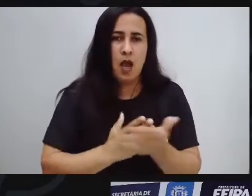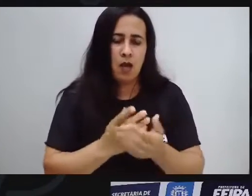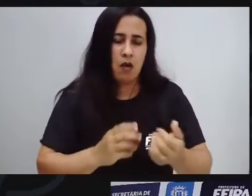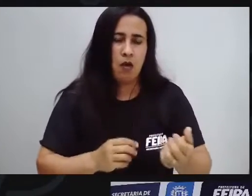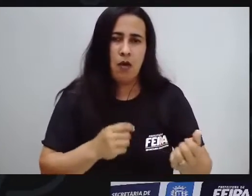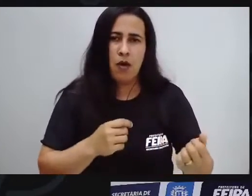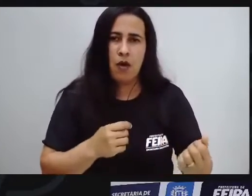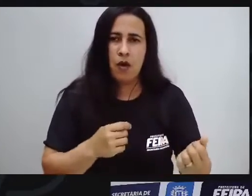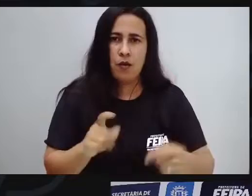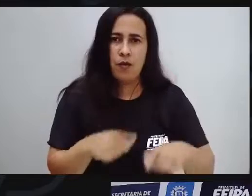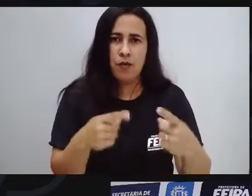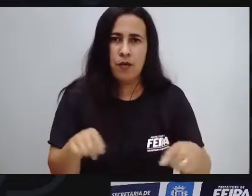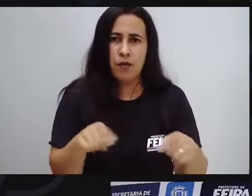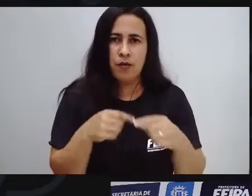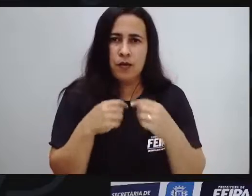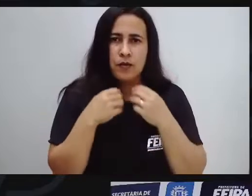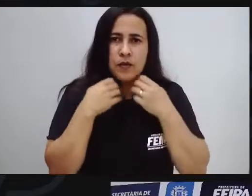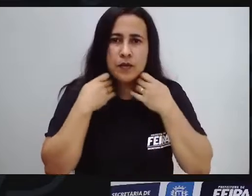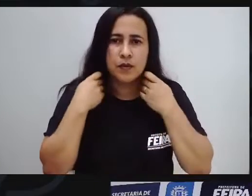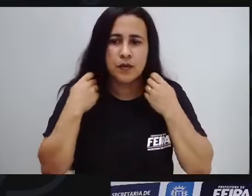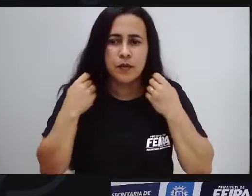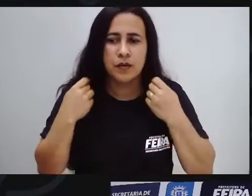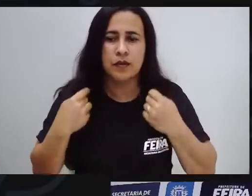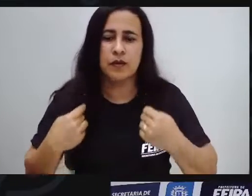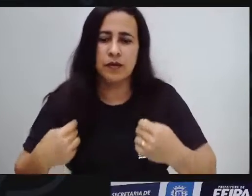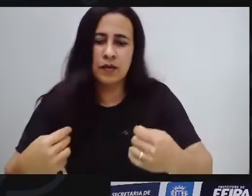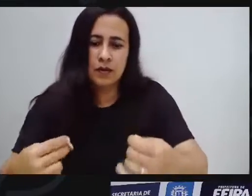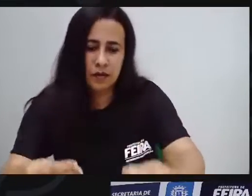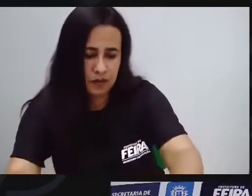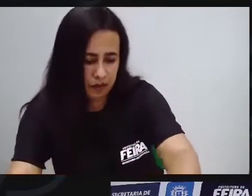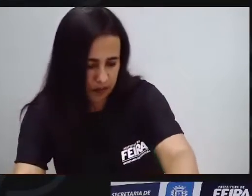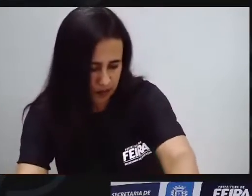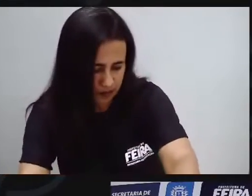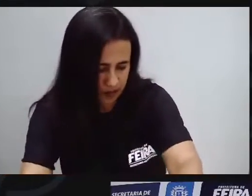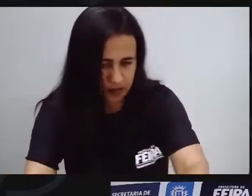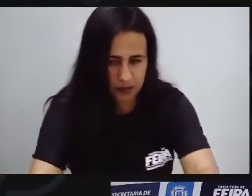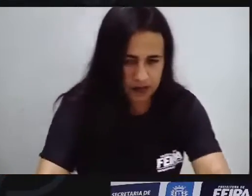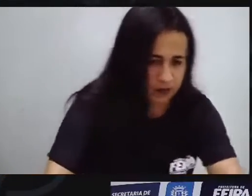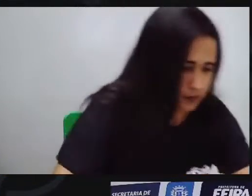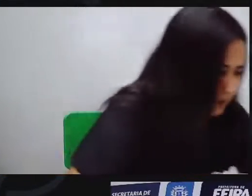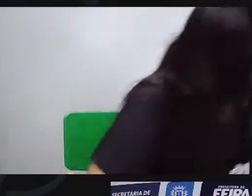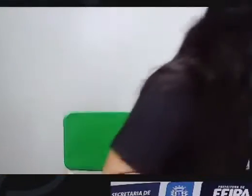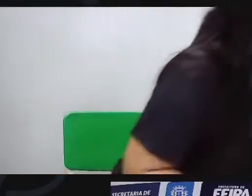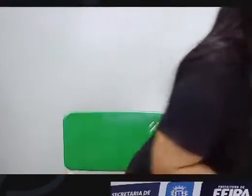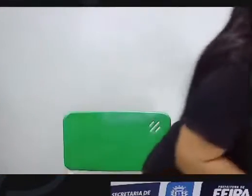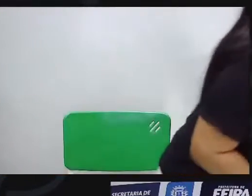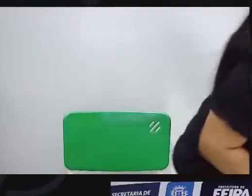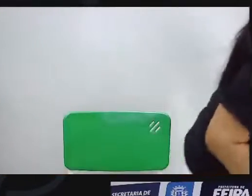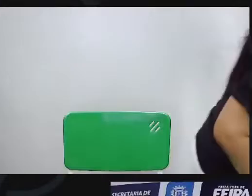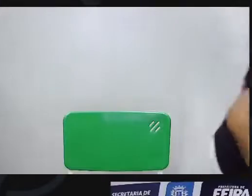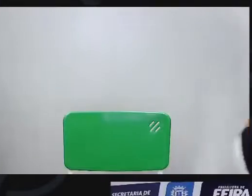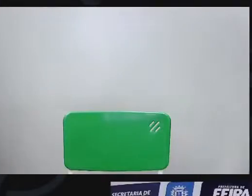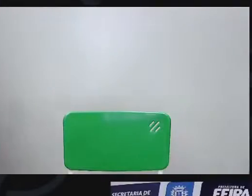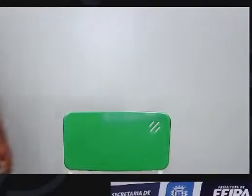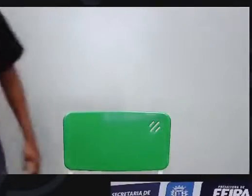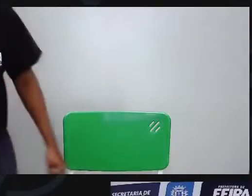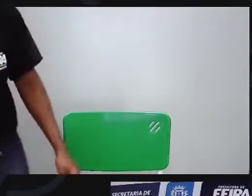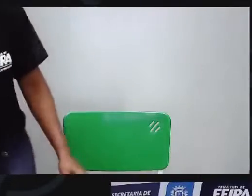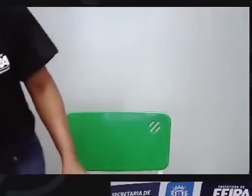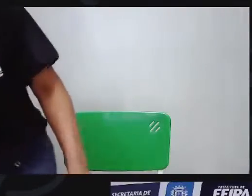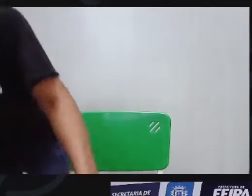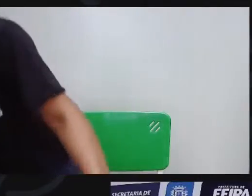e você curta bastante e daí rosto Olá bom dia todo se